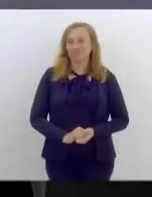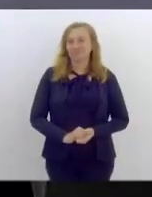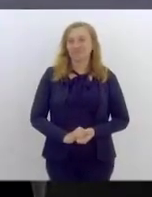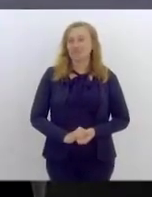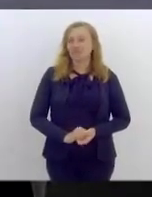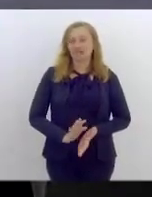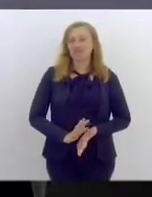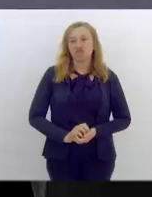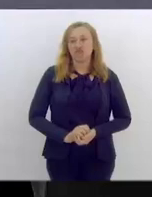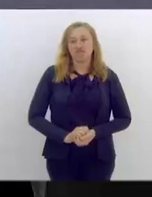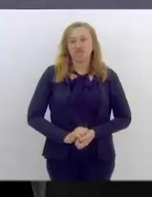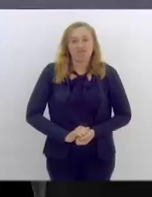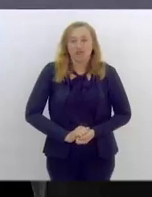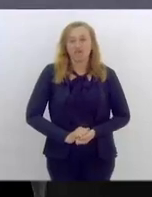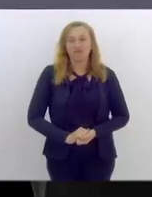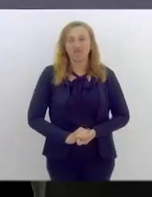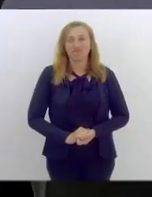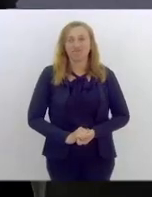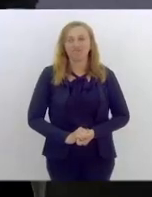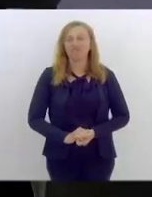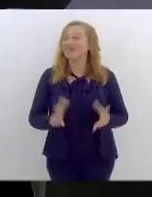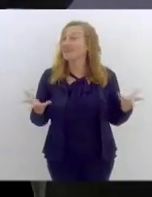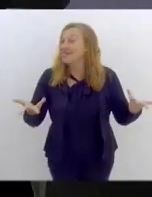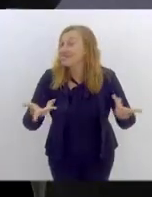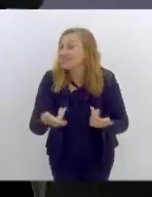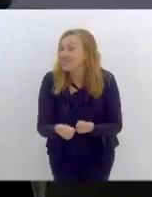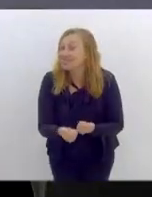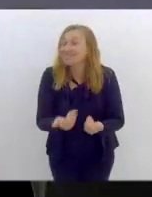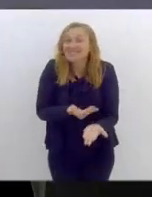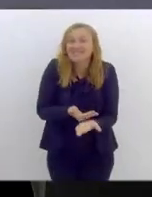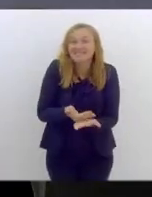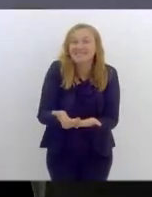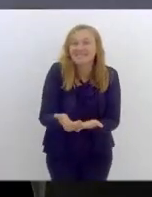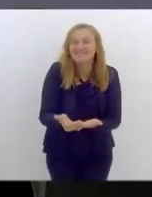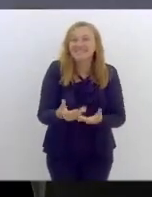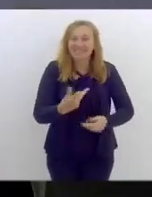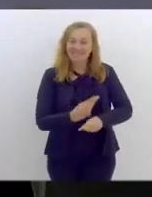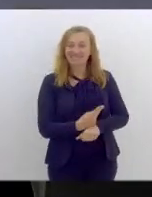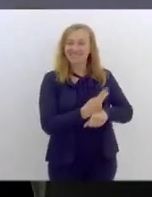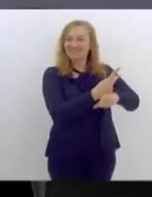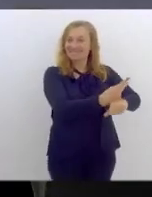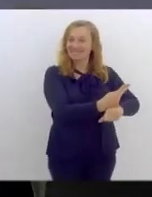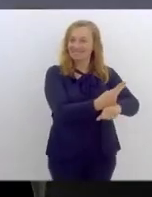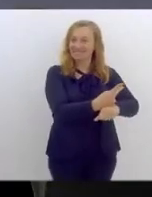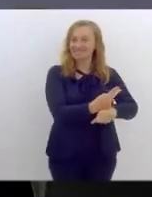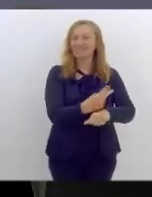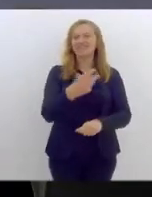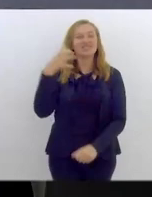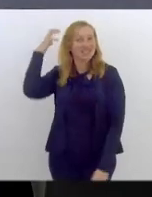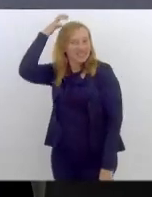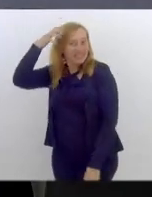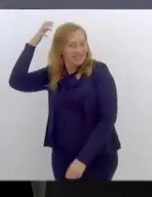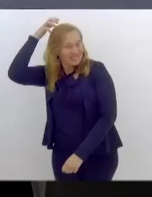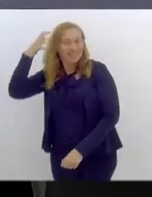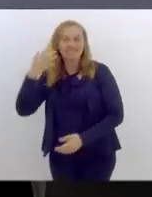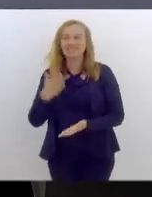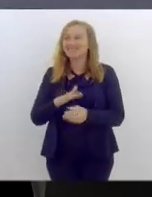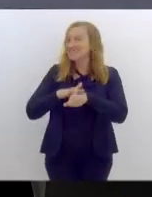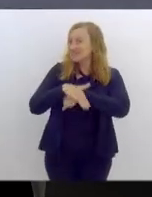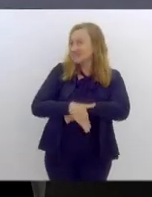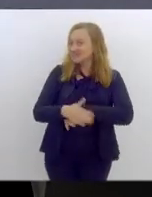Obrigada, Aurê. Sempre maravilhosos. Vamos dar início à entrega dos prêmios Marielle Franco dessa